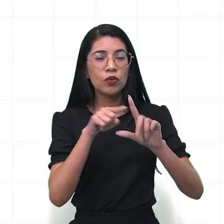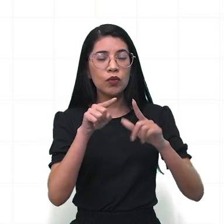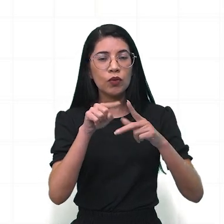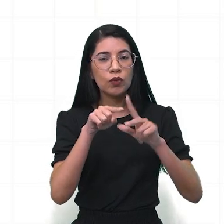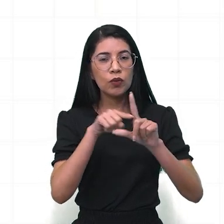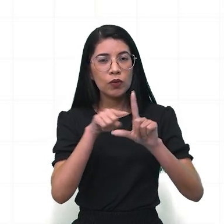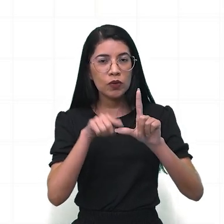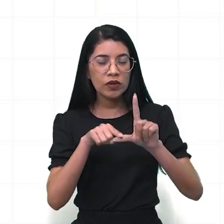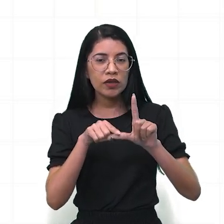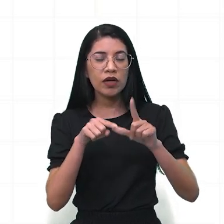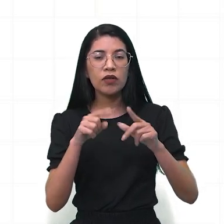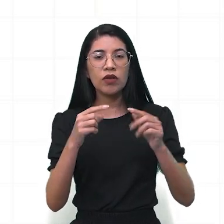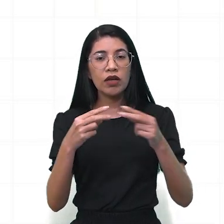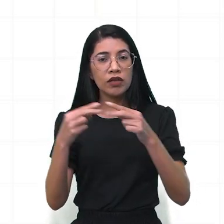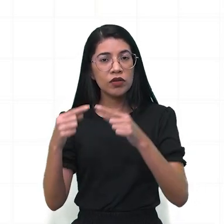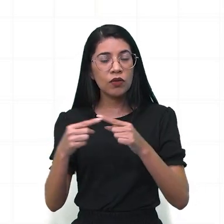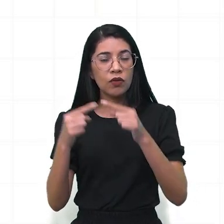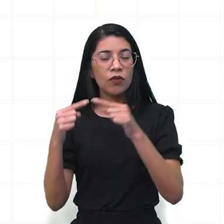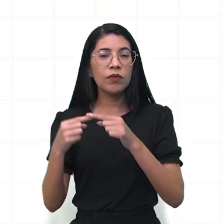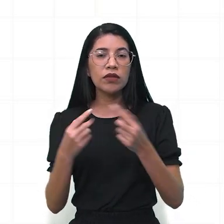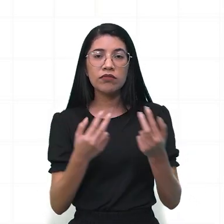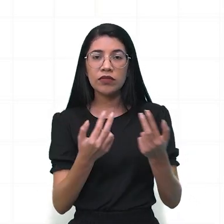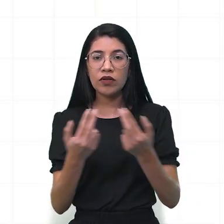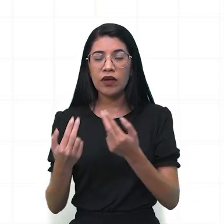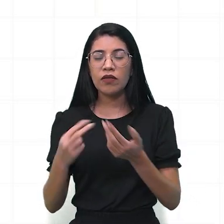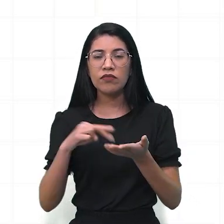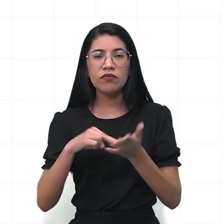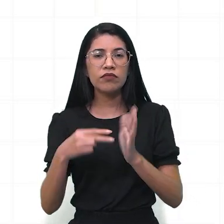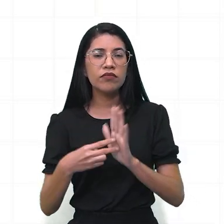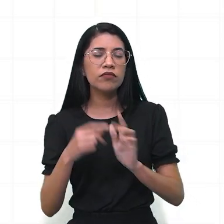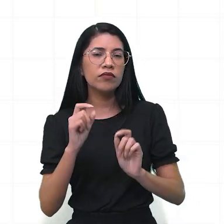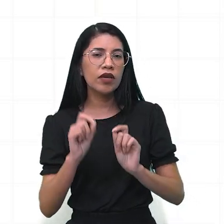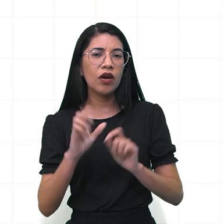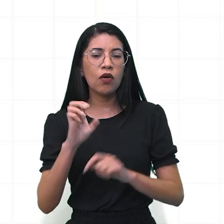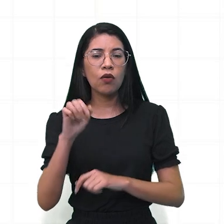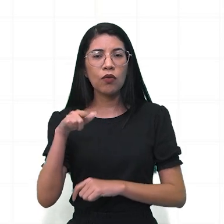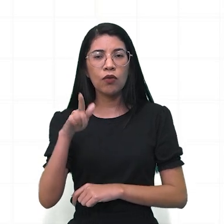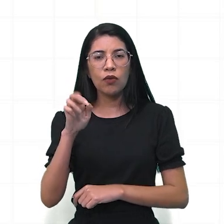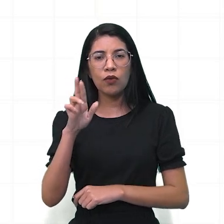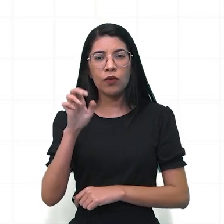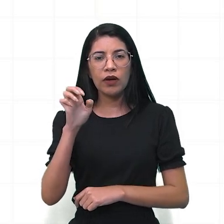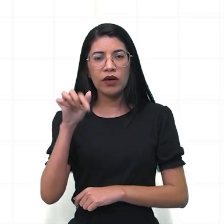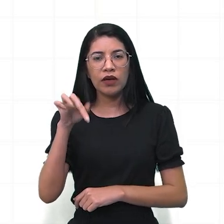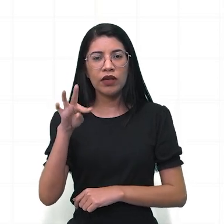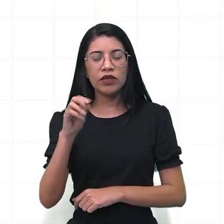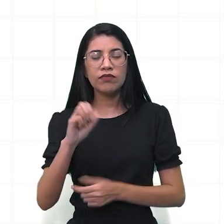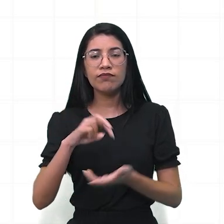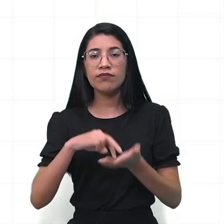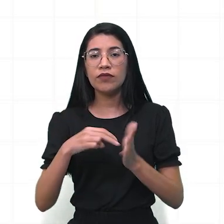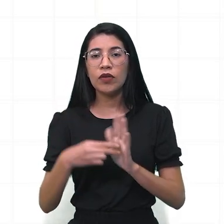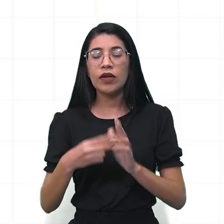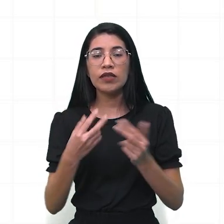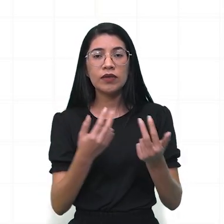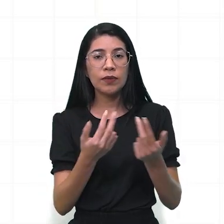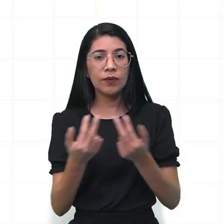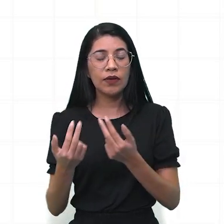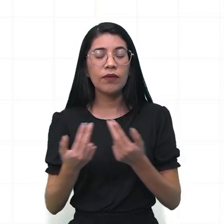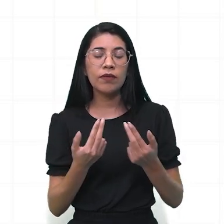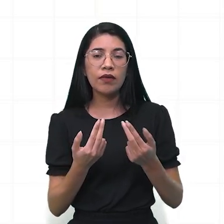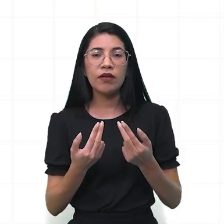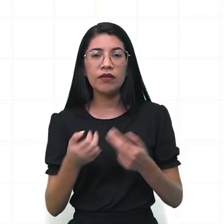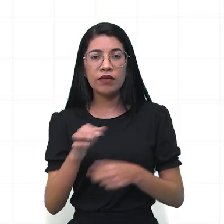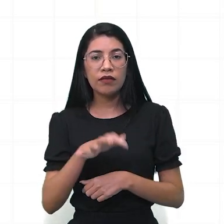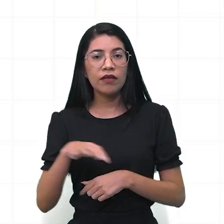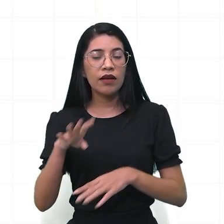e lados congruentes. O que é congruente, professor? São coisas iguais, tá? Congruentes na matemática é a mesma